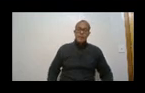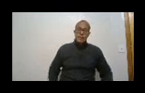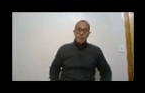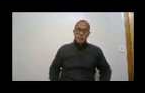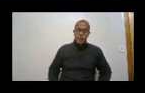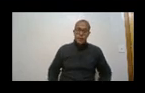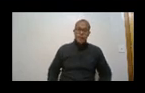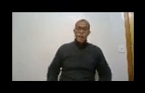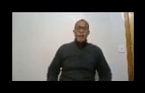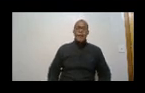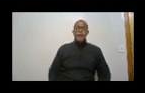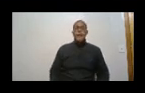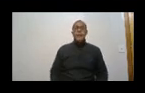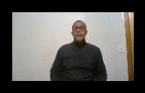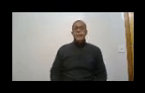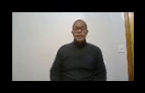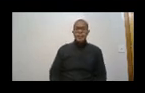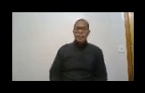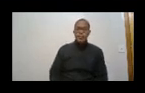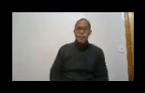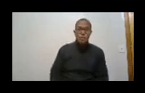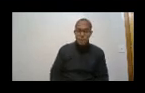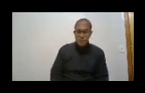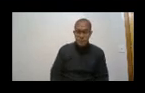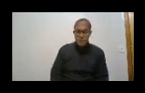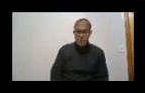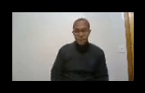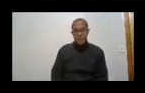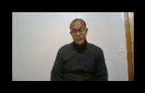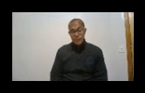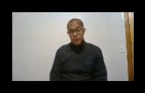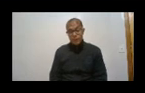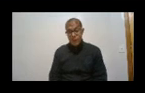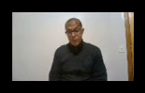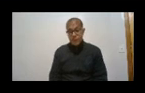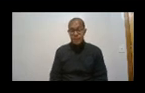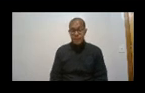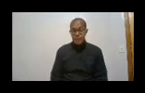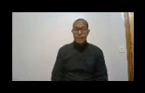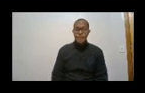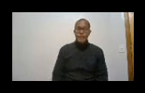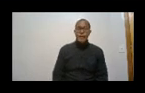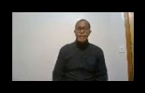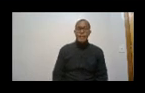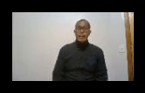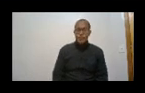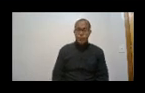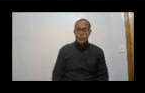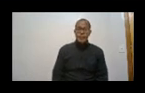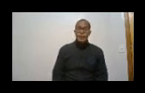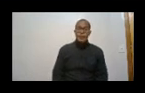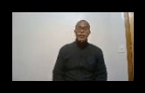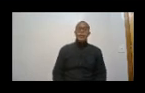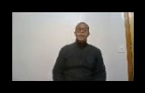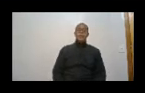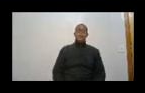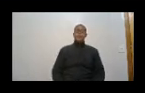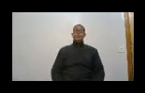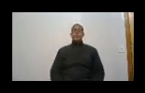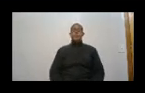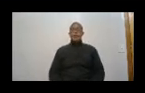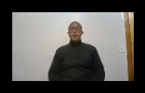E parte dessa droga está sendo absorvida ainda, está fazendo efeito ainda, tá? Ela está lipo.